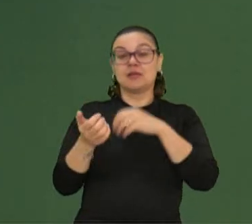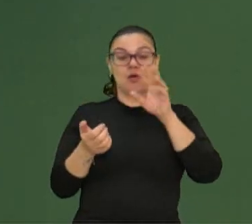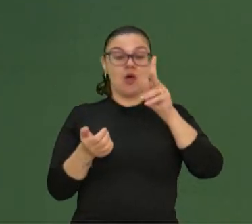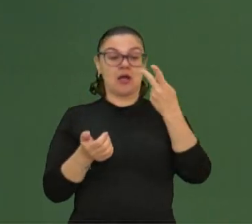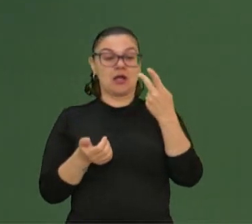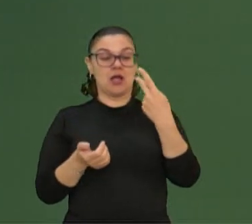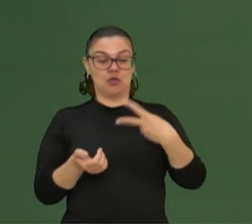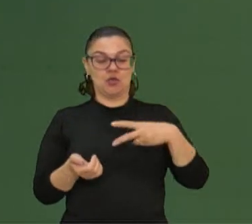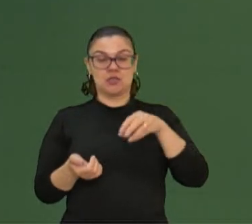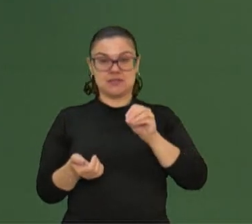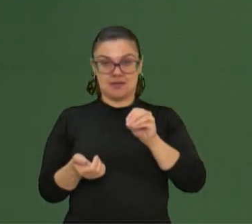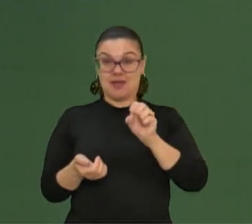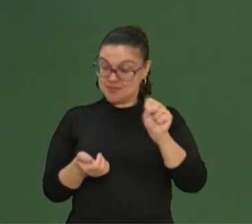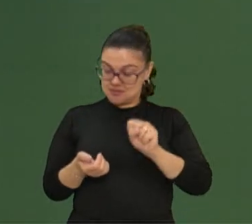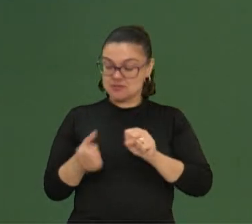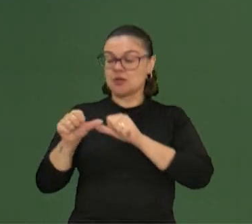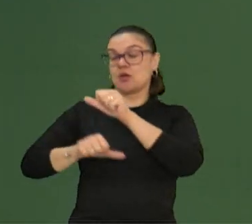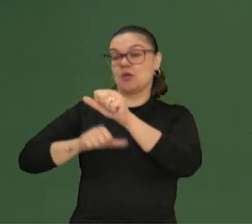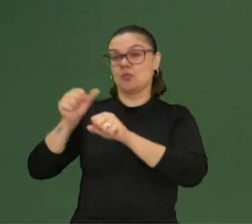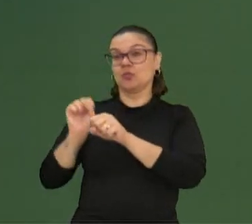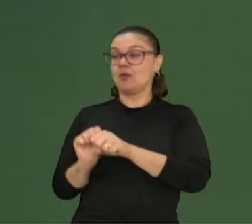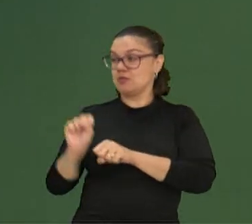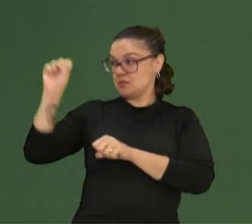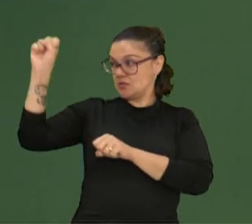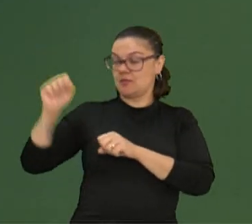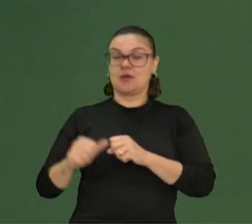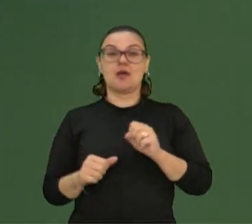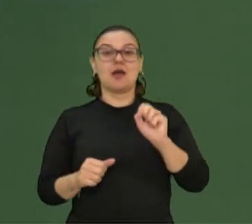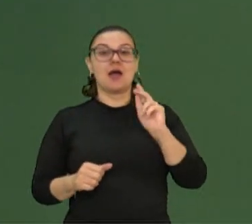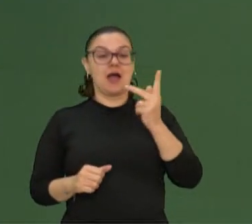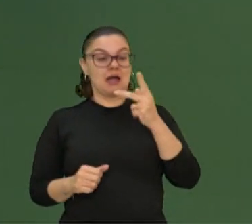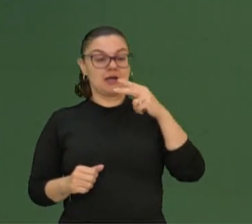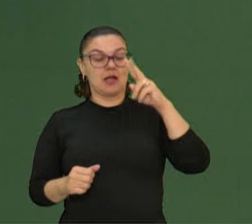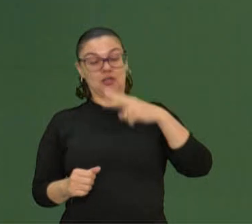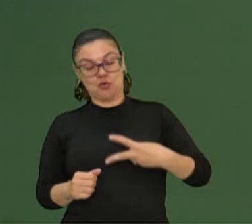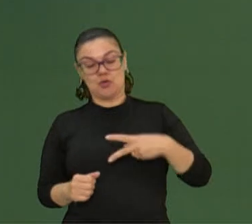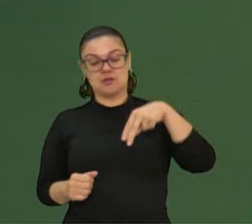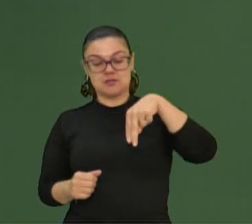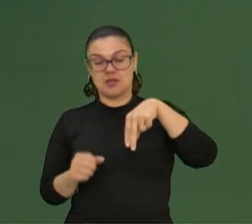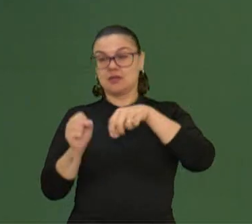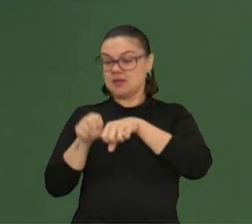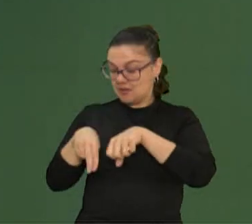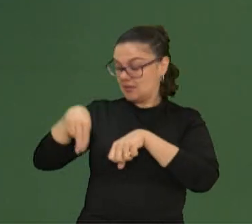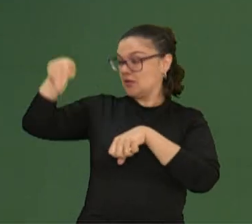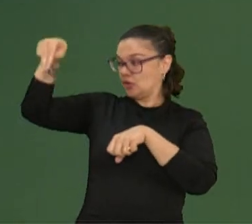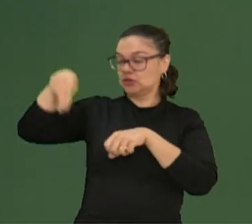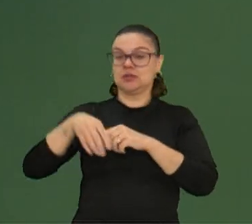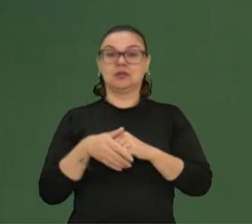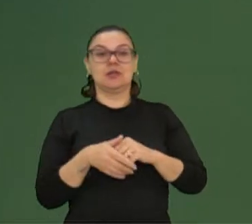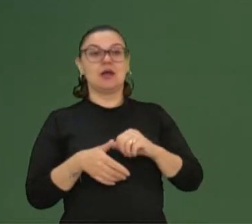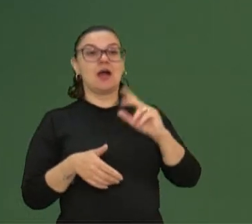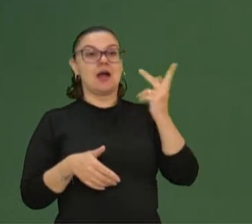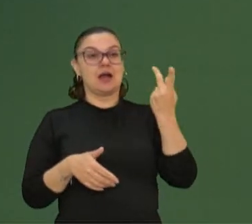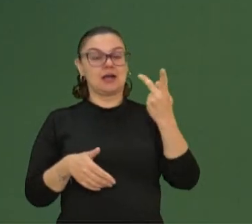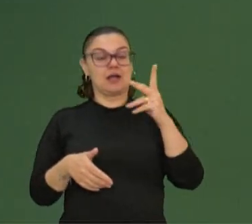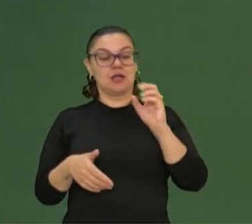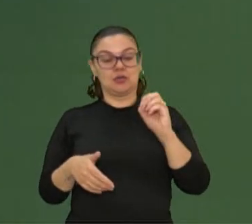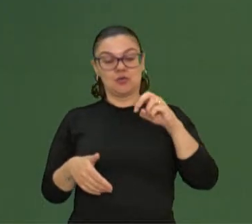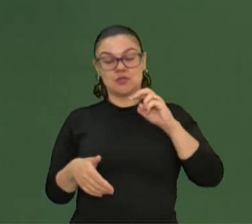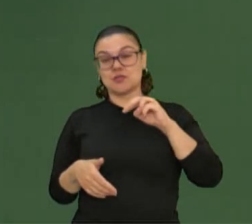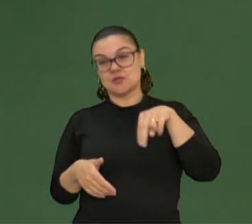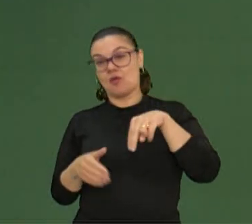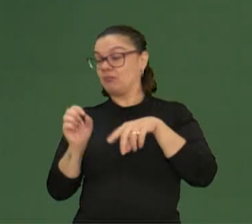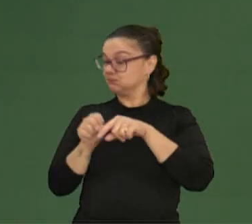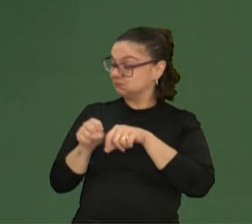H2S, libera enxofre. Se for H2N, libera nitrogênio. Se for H2O, libera